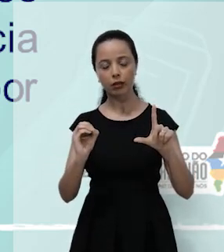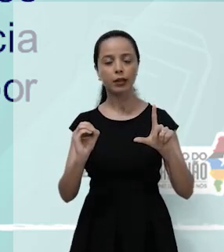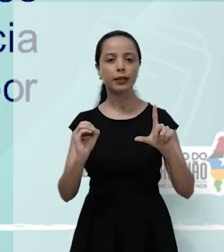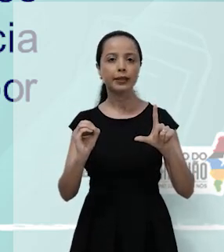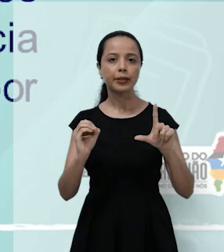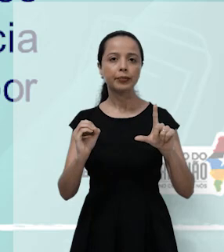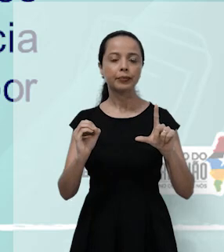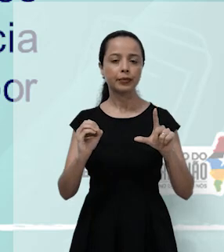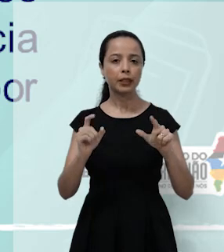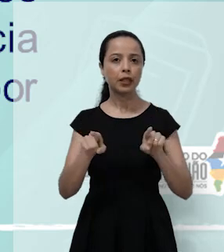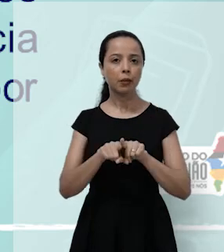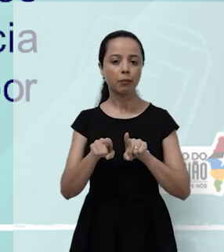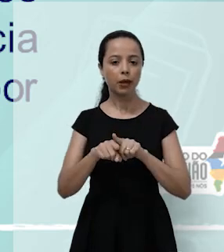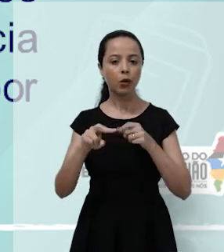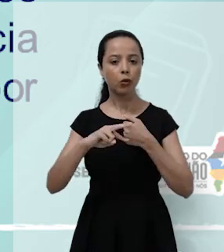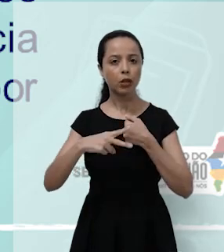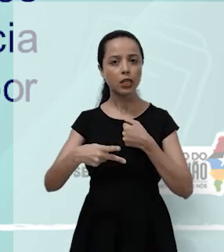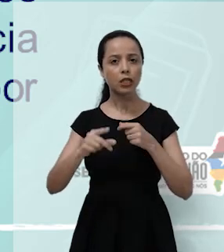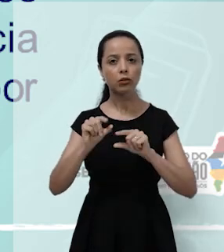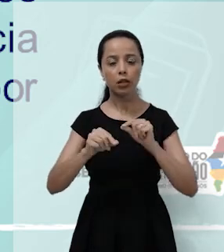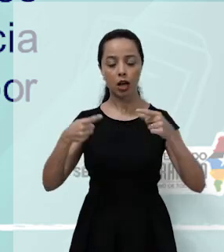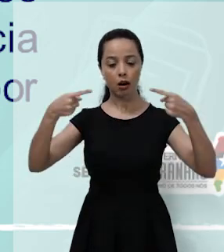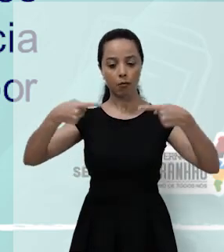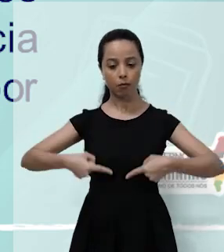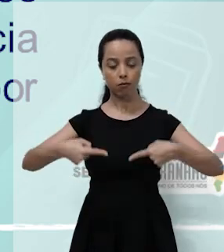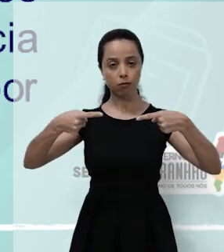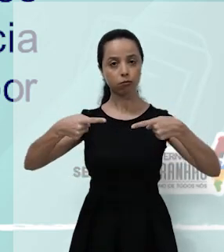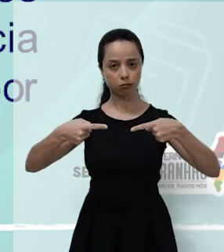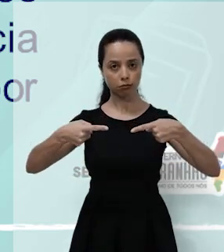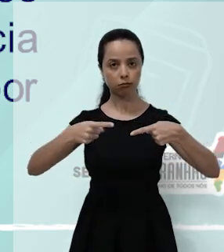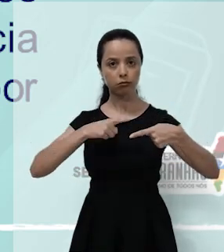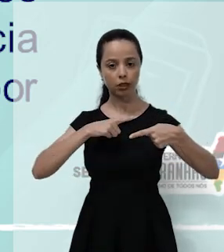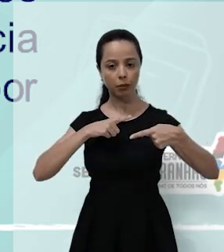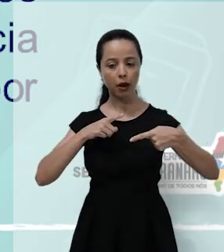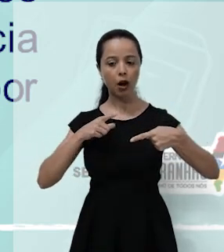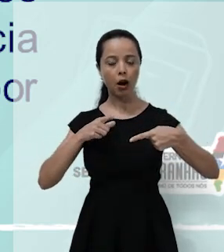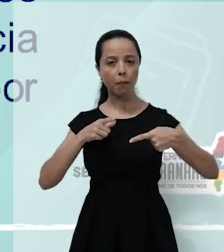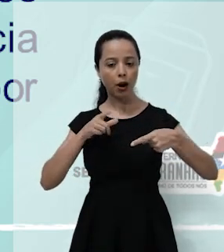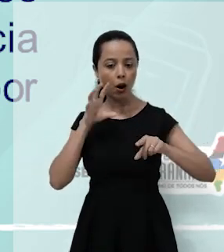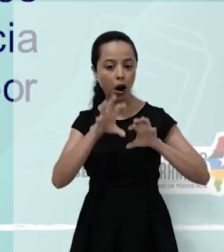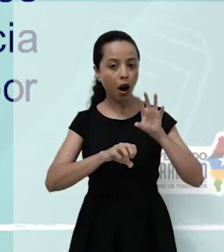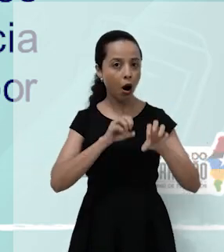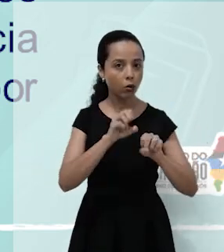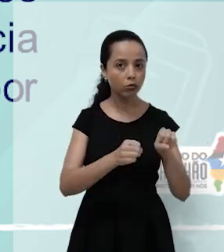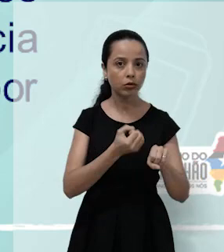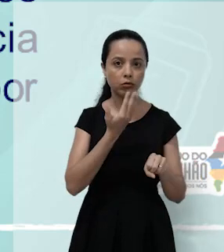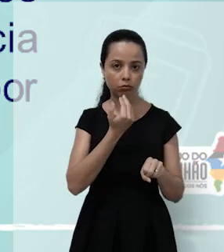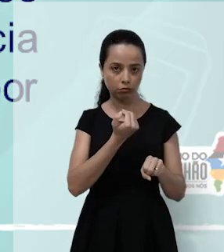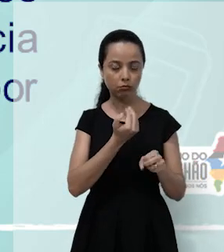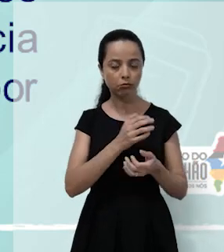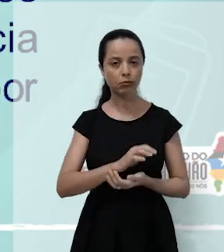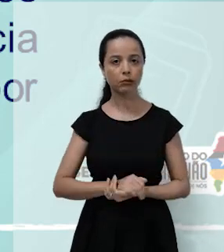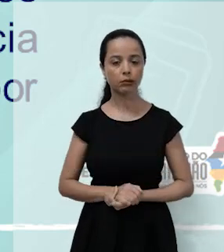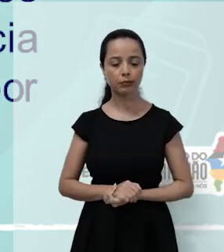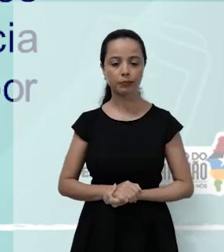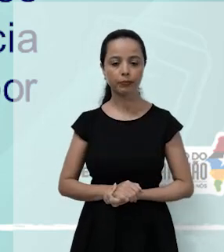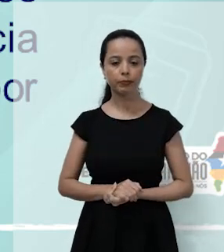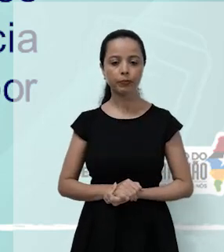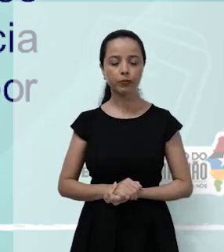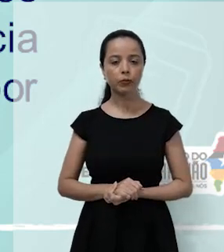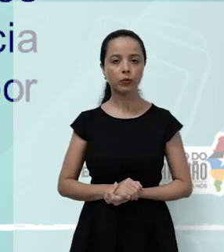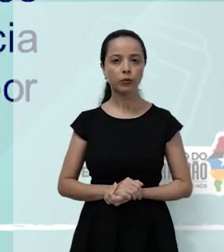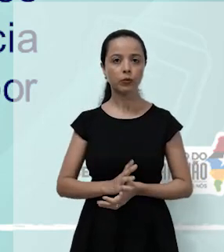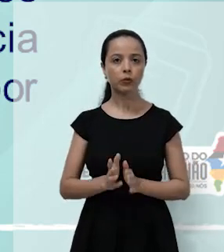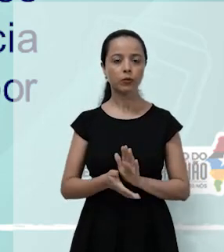e, consequentemente, competição intraespecífica por recursos. O único gráfico que exemplifica isso é